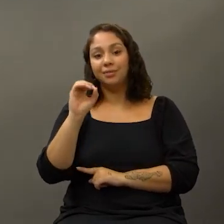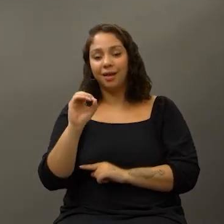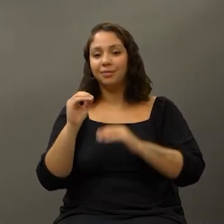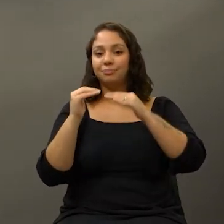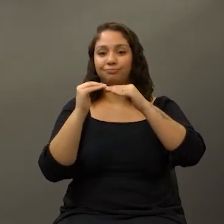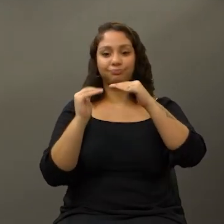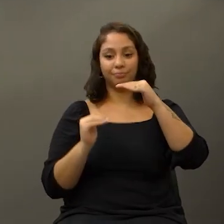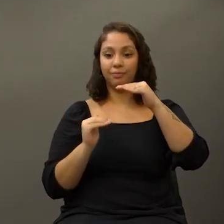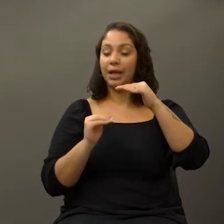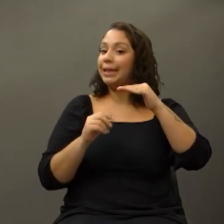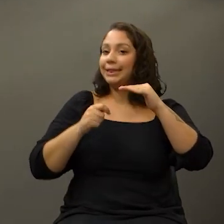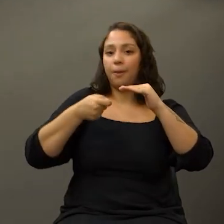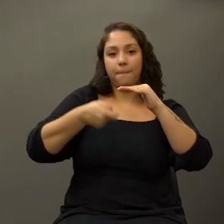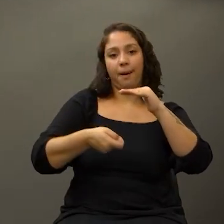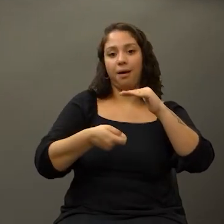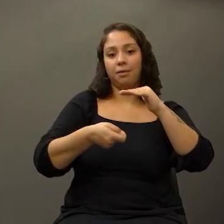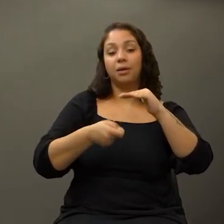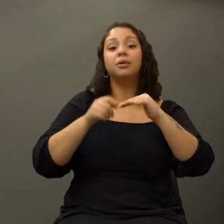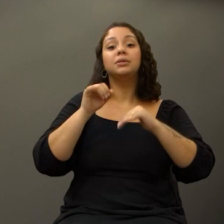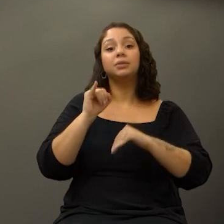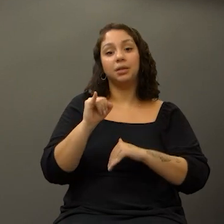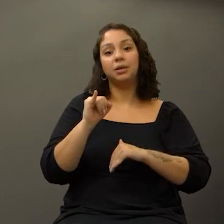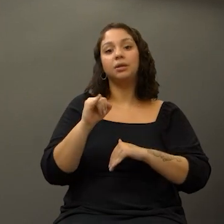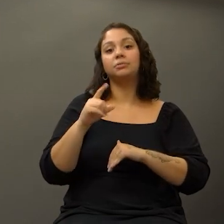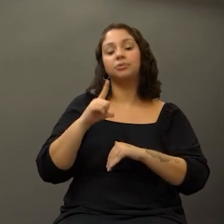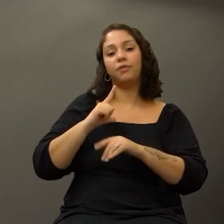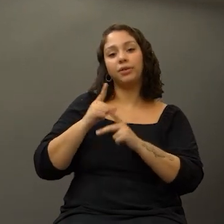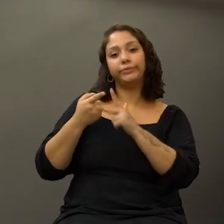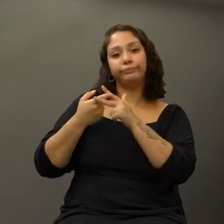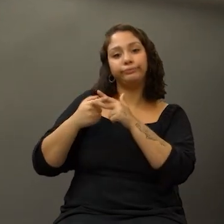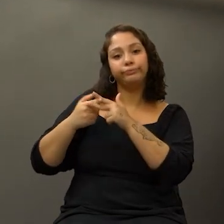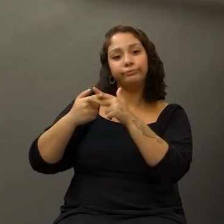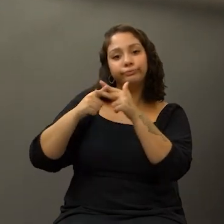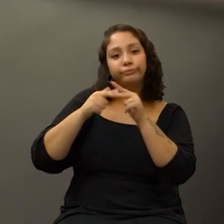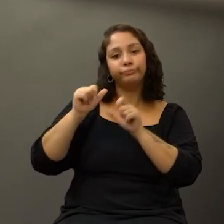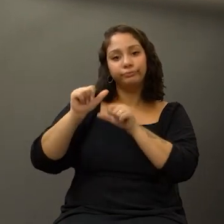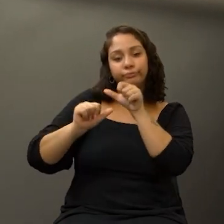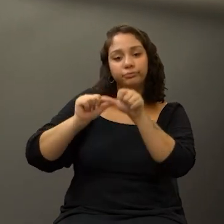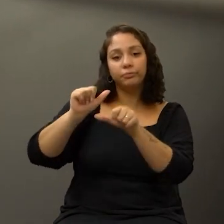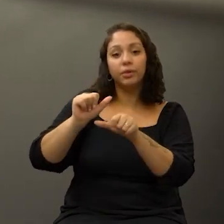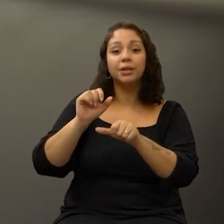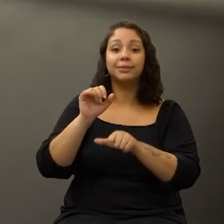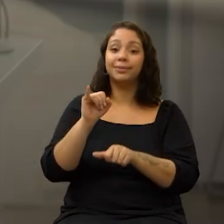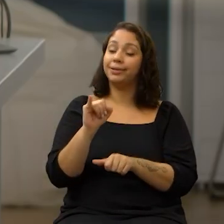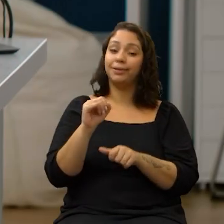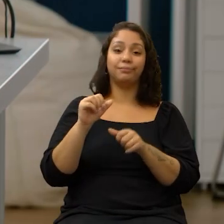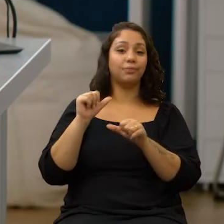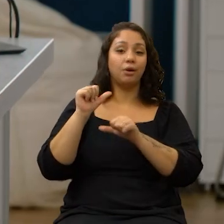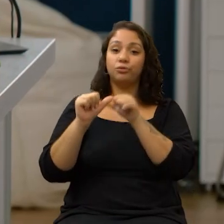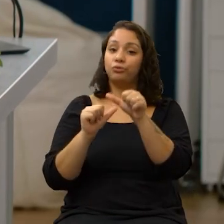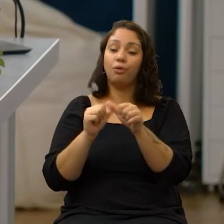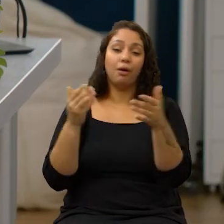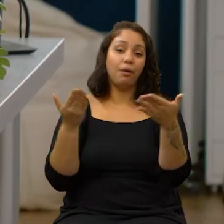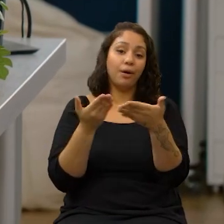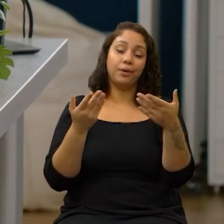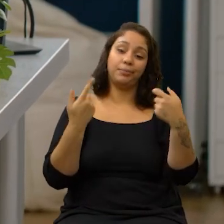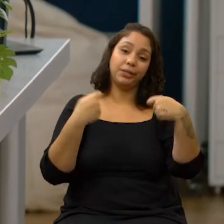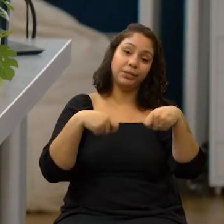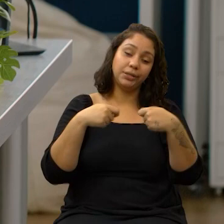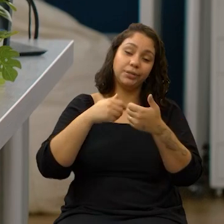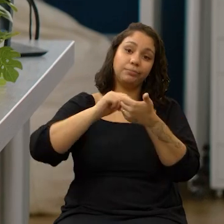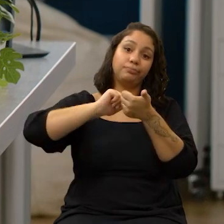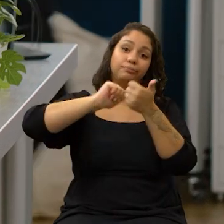não estariam pagando imposto de renda caso a tabela tivesse sido reajustada. Como ela não foi reajustada, então ela ficou defasada. E agora o governo está,